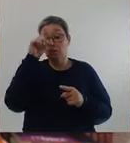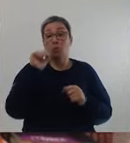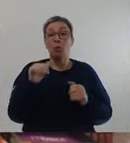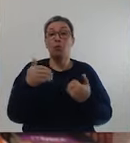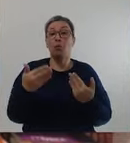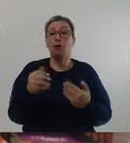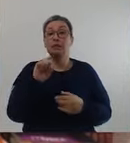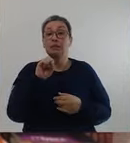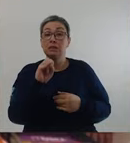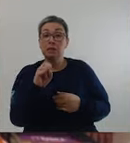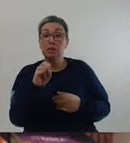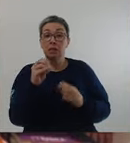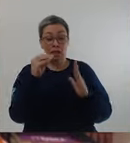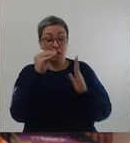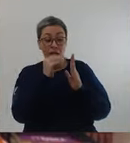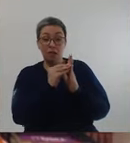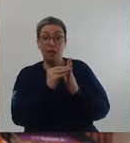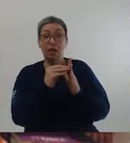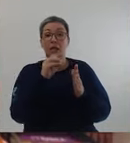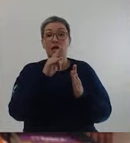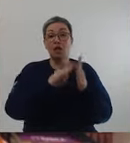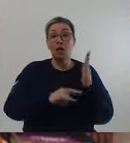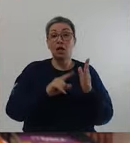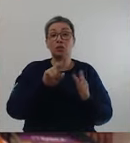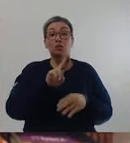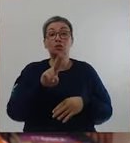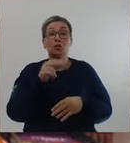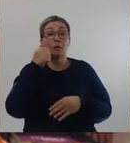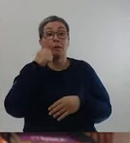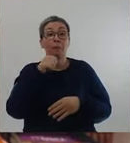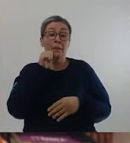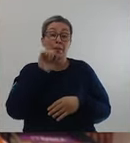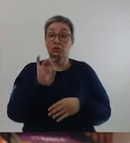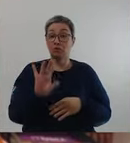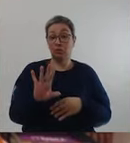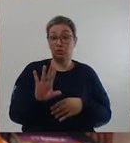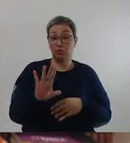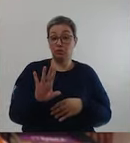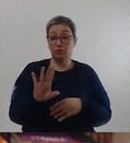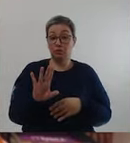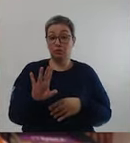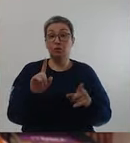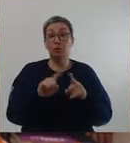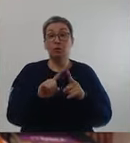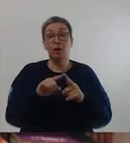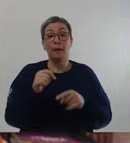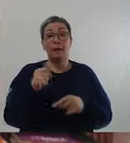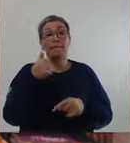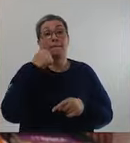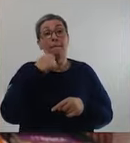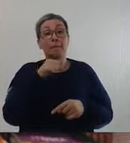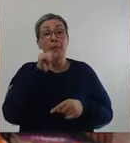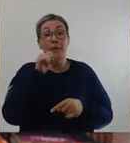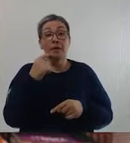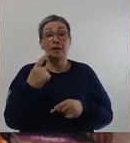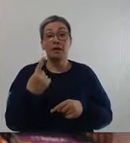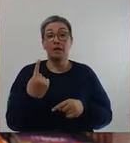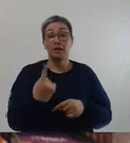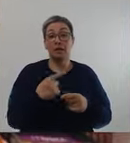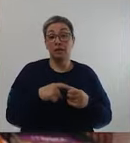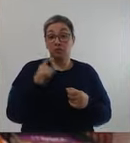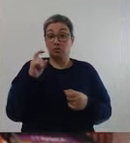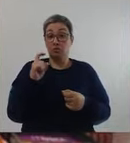Quando? Caso conste no registro somente o nome da mãe, né? No caso da mãe independente,